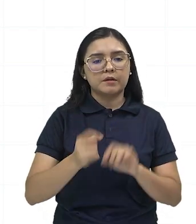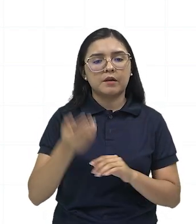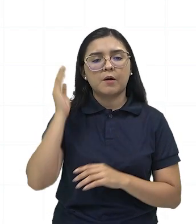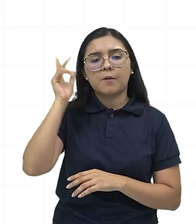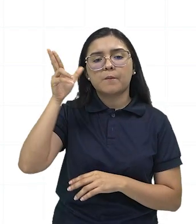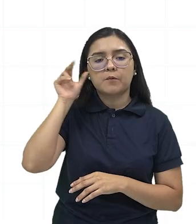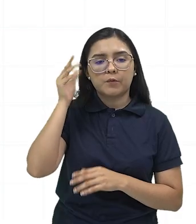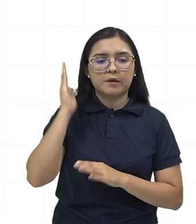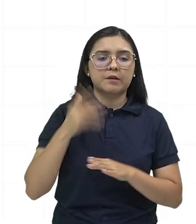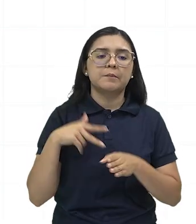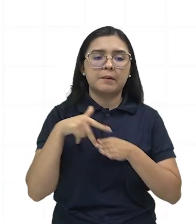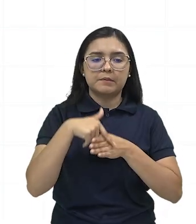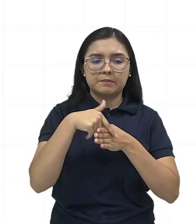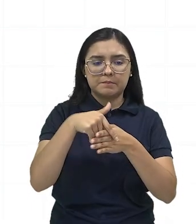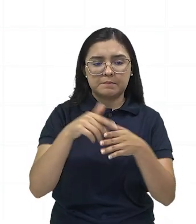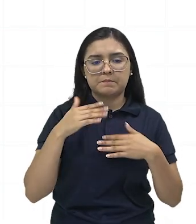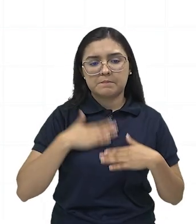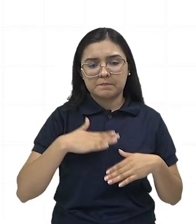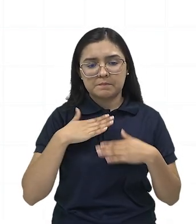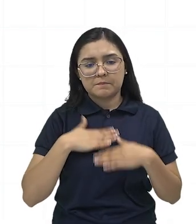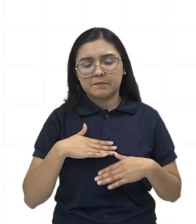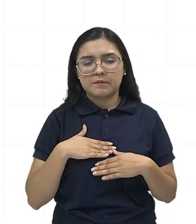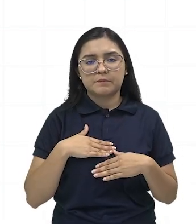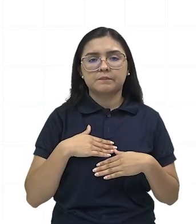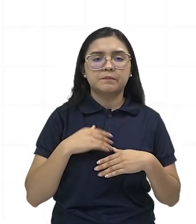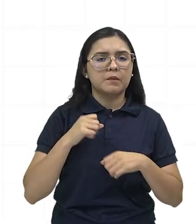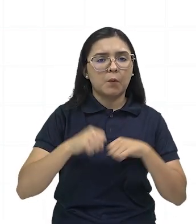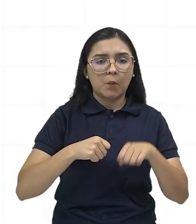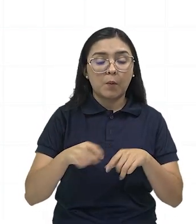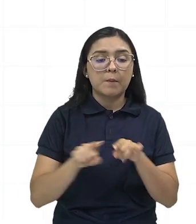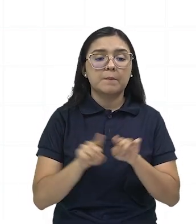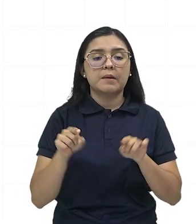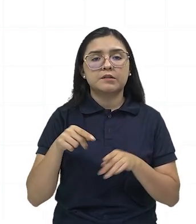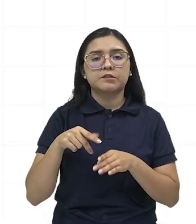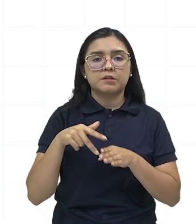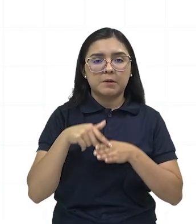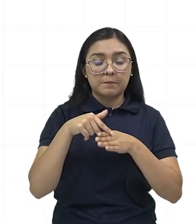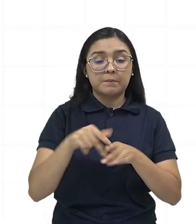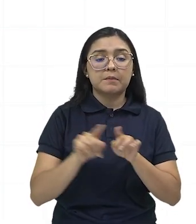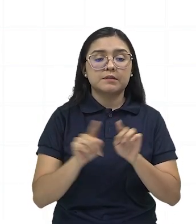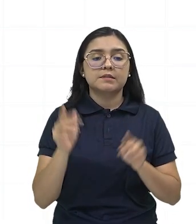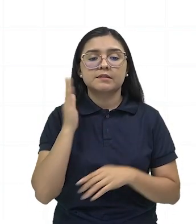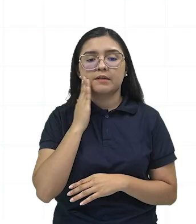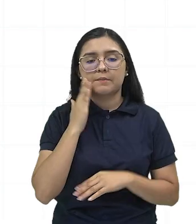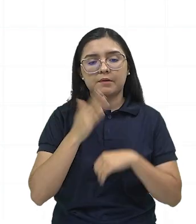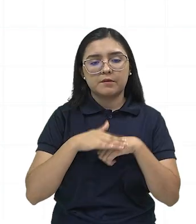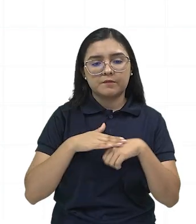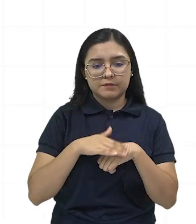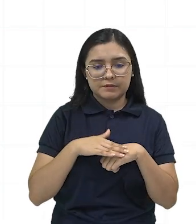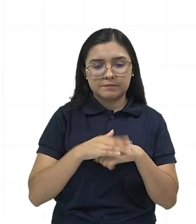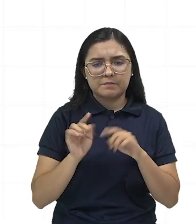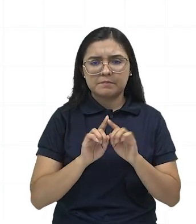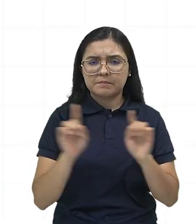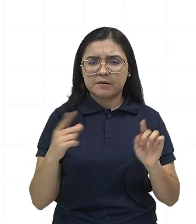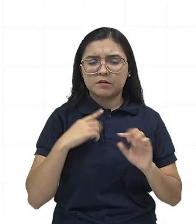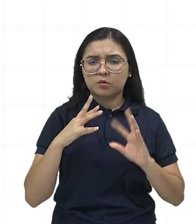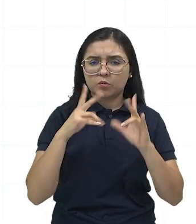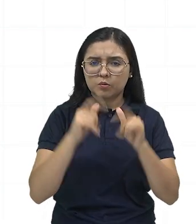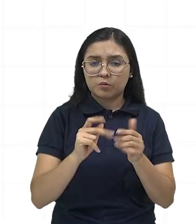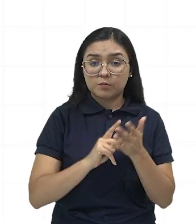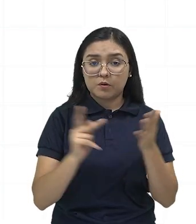para passear, um burrinho manso que não corra nem pule, mas que saiba conversar. E embora nem todo o poema tenha